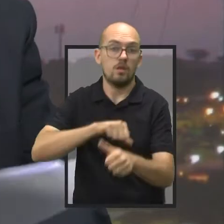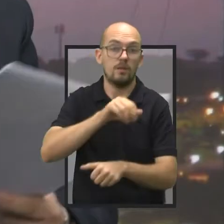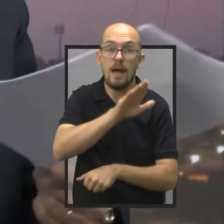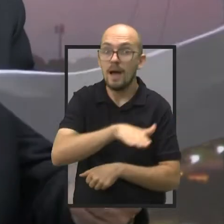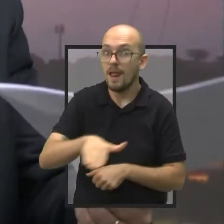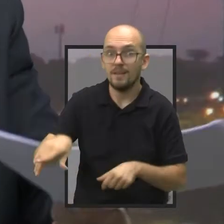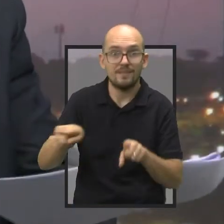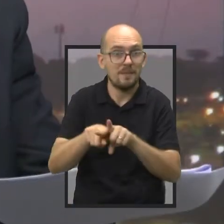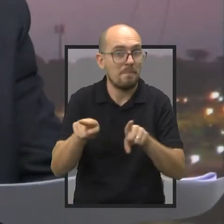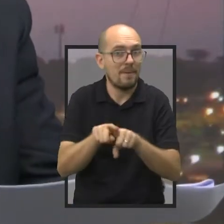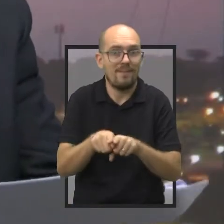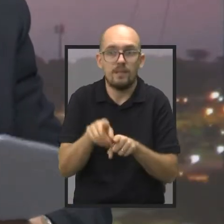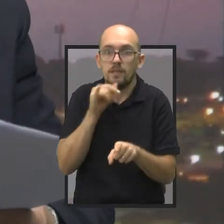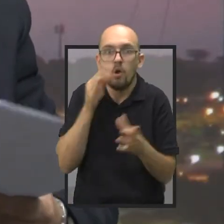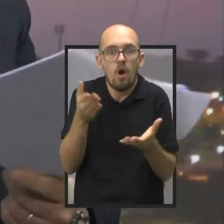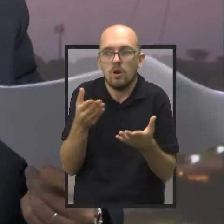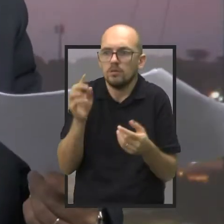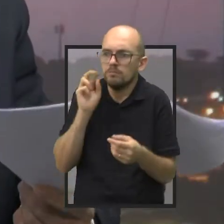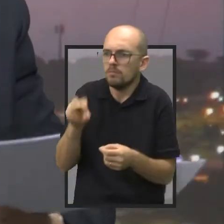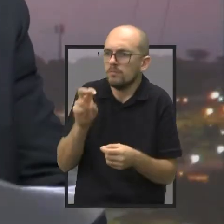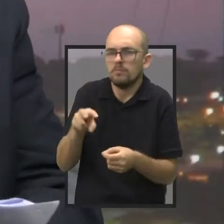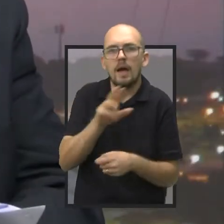de policiar esse